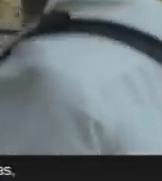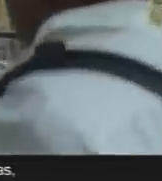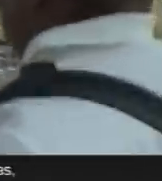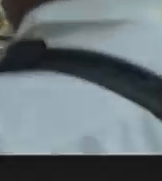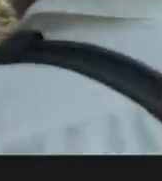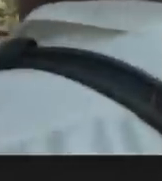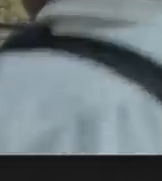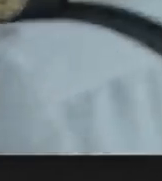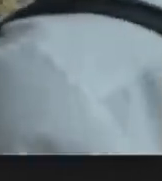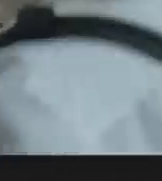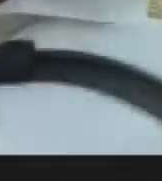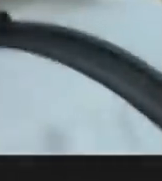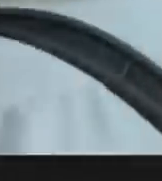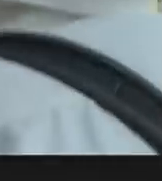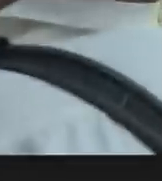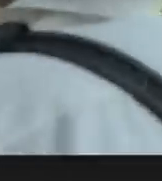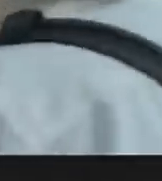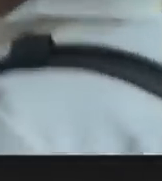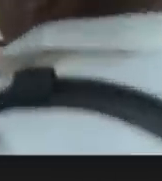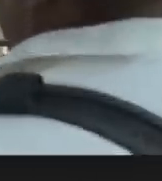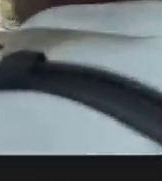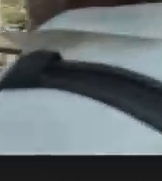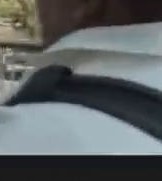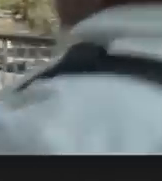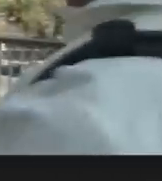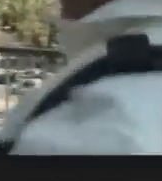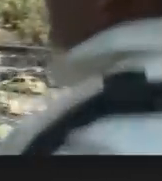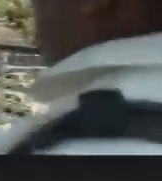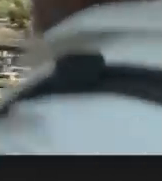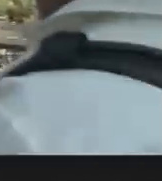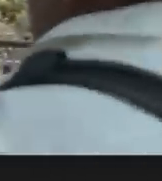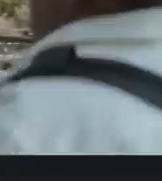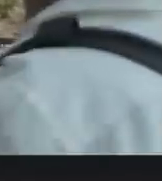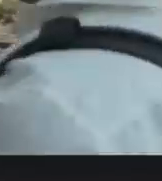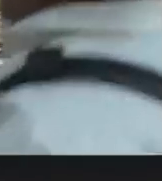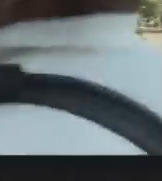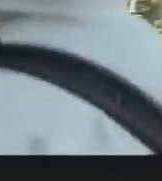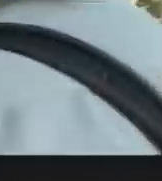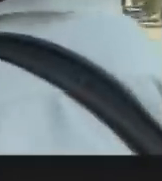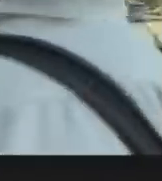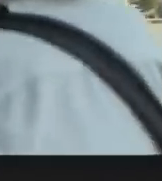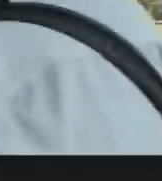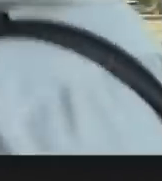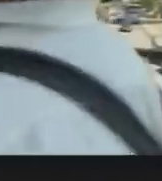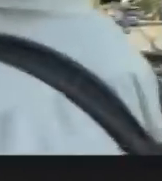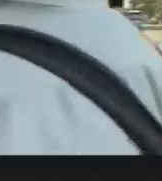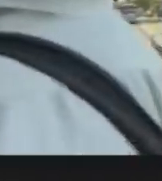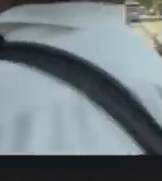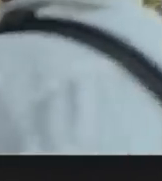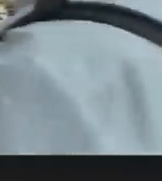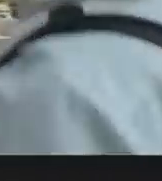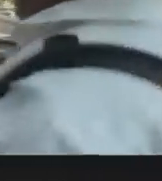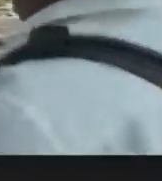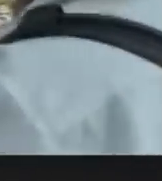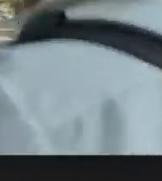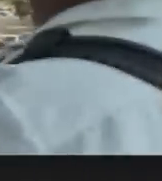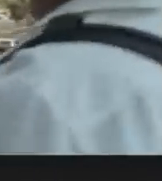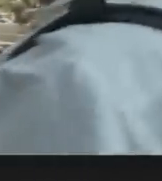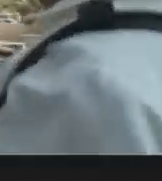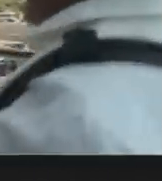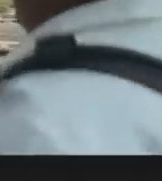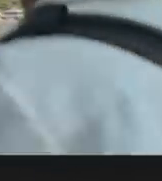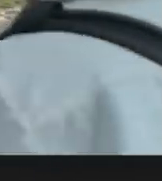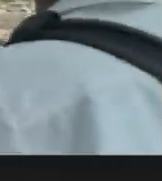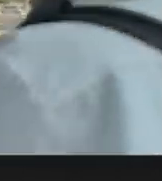faxinas. E era um dia de chuva e eu via os pingos de chuva na janela, no vidro. E aí eu voltei como estagiário